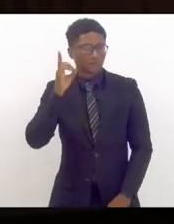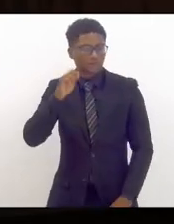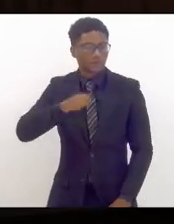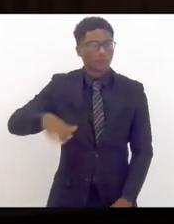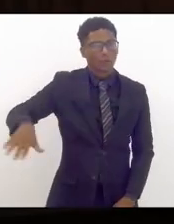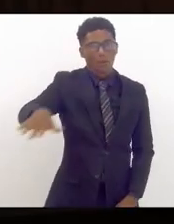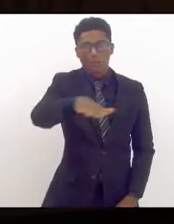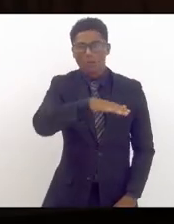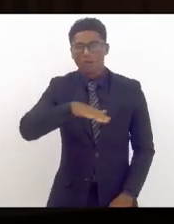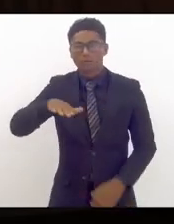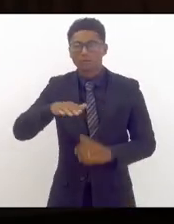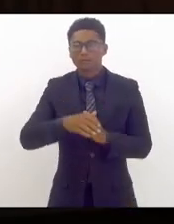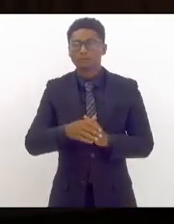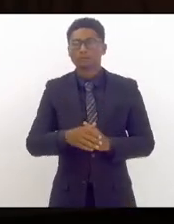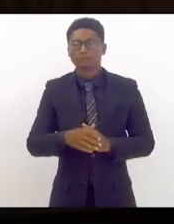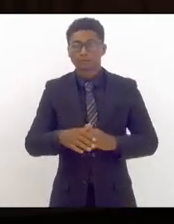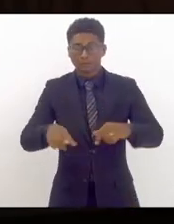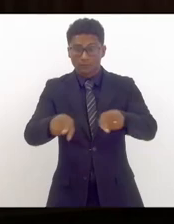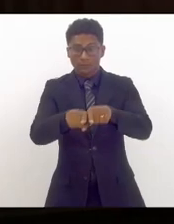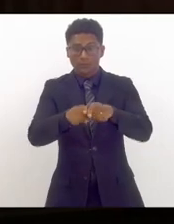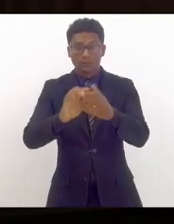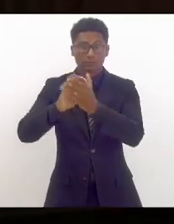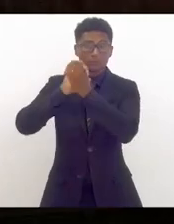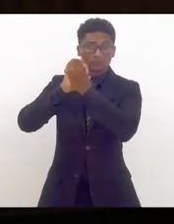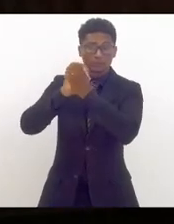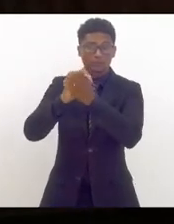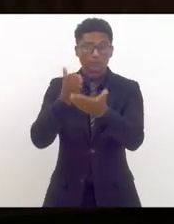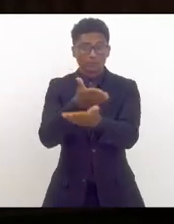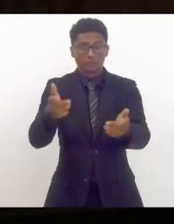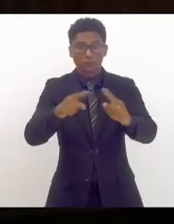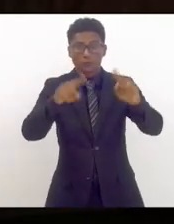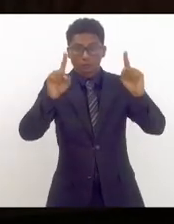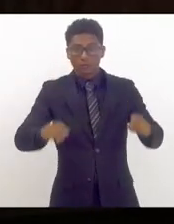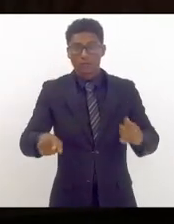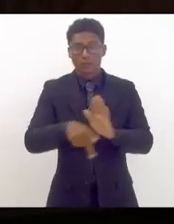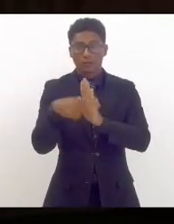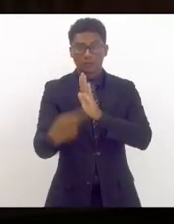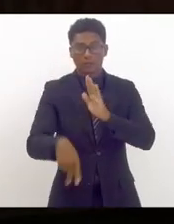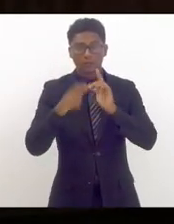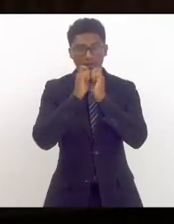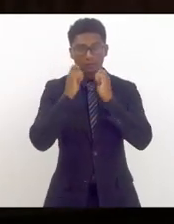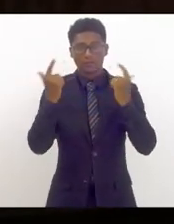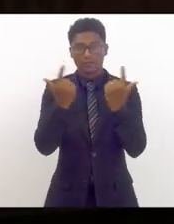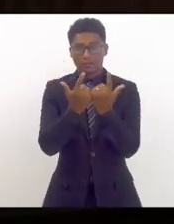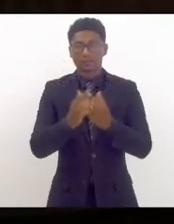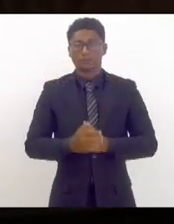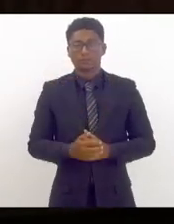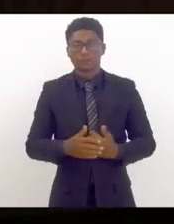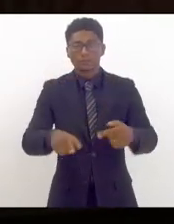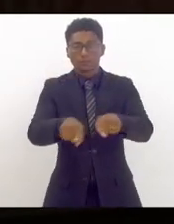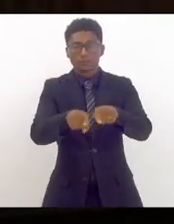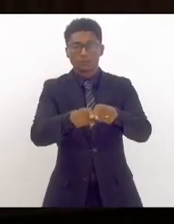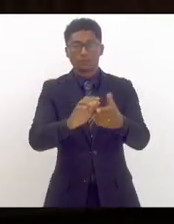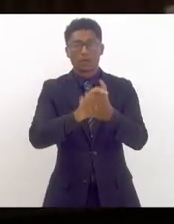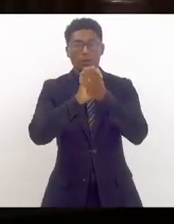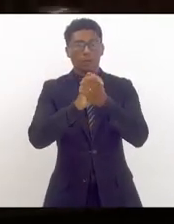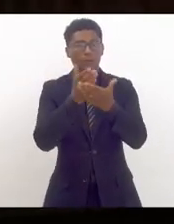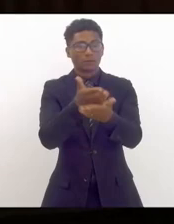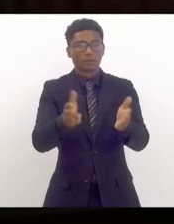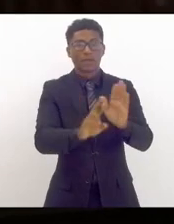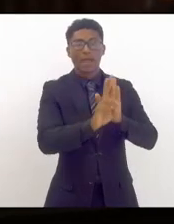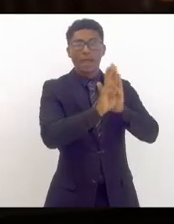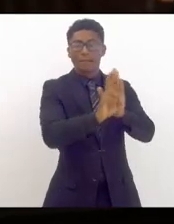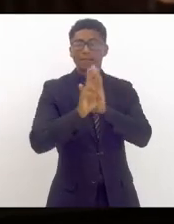deputadas. Saúdo também os servidores dessa Assembleia Legislativa e também cumprimento os representantes da